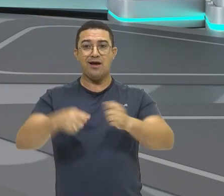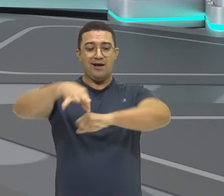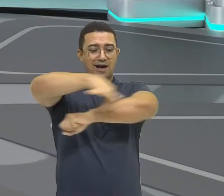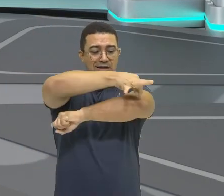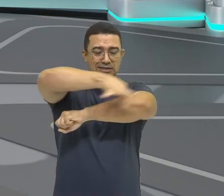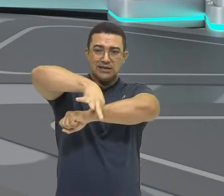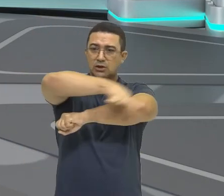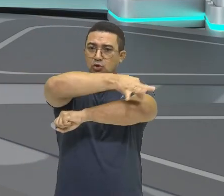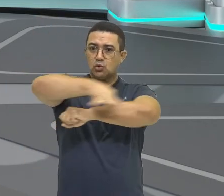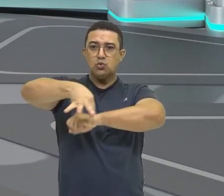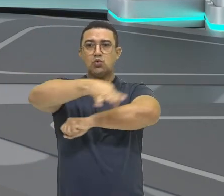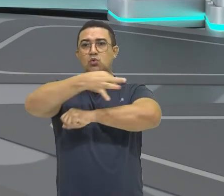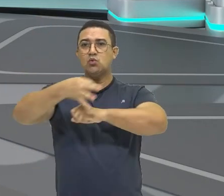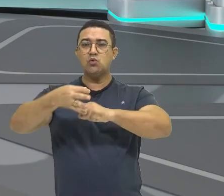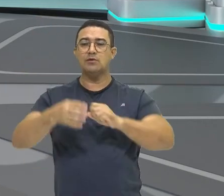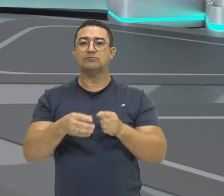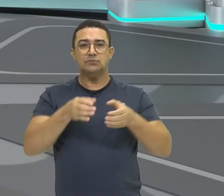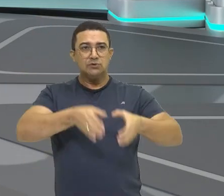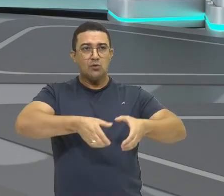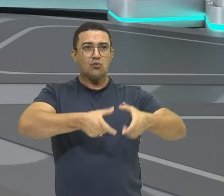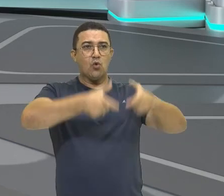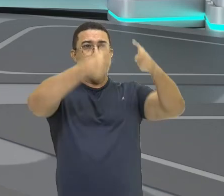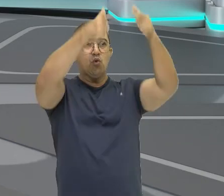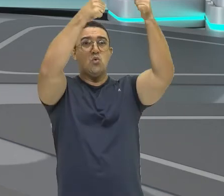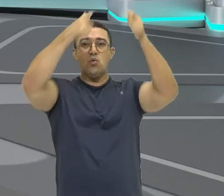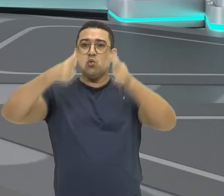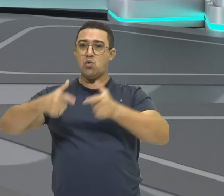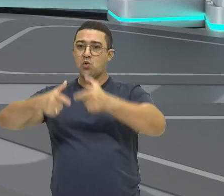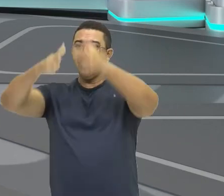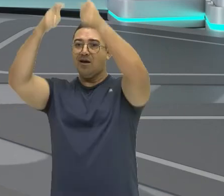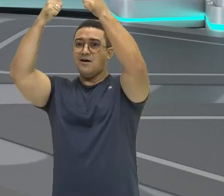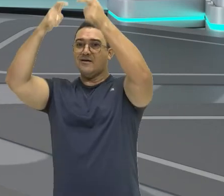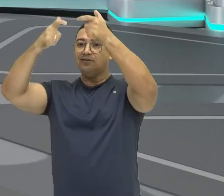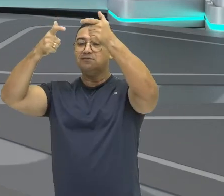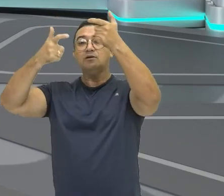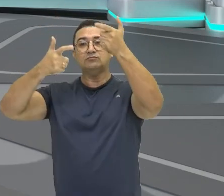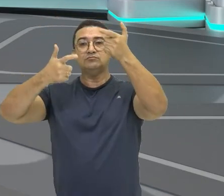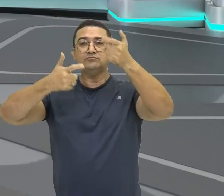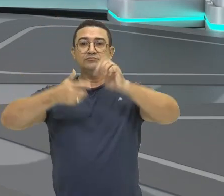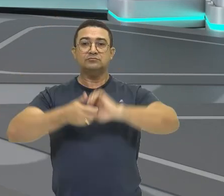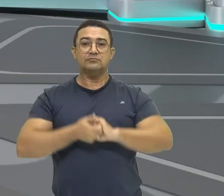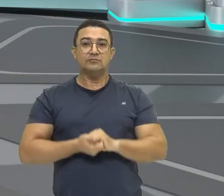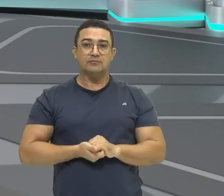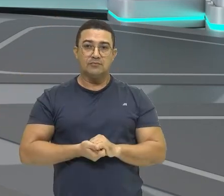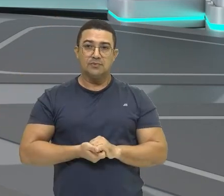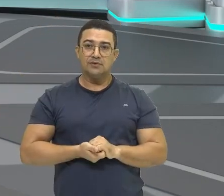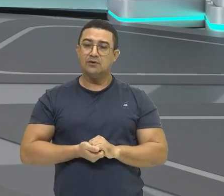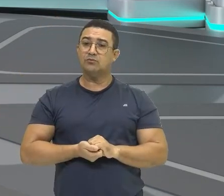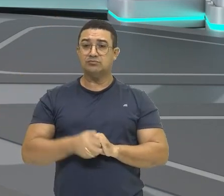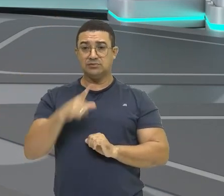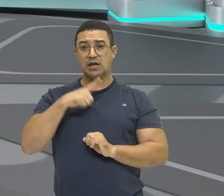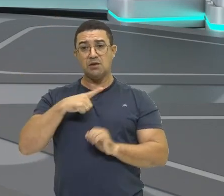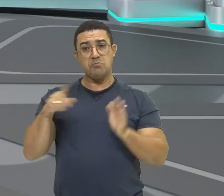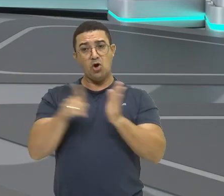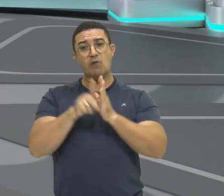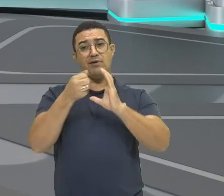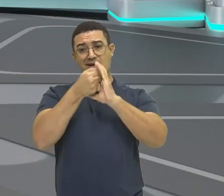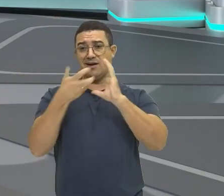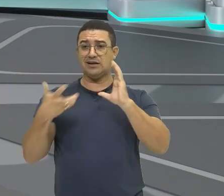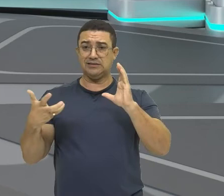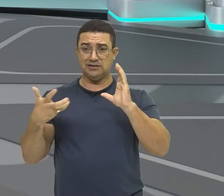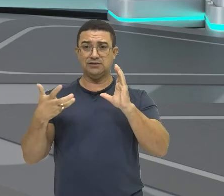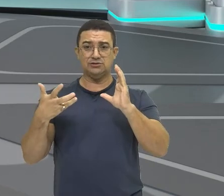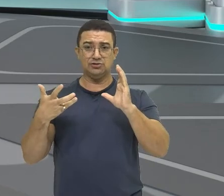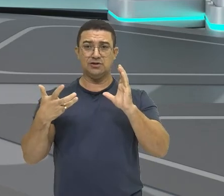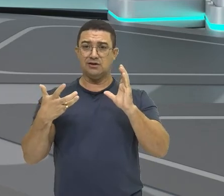arquitetura, né? Os pilares, as colunas, os capitéis, e tem o quê? Uma característica. Quando